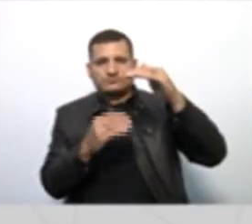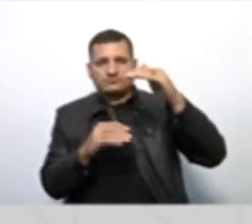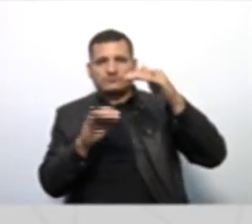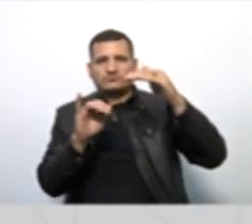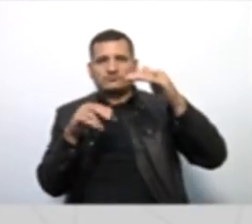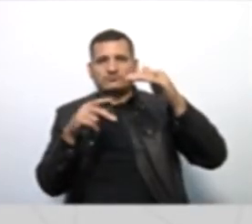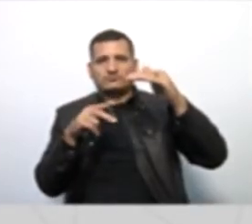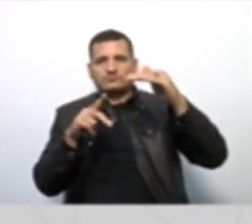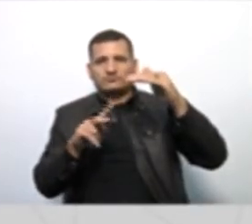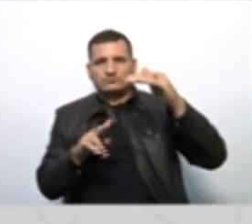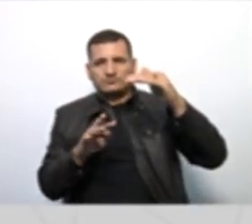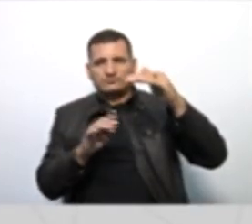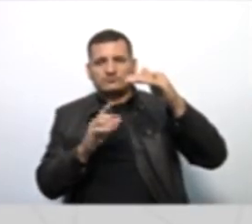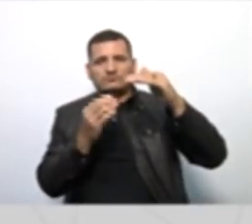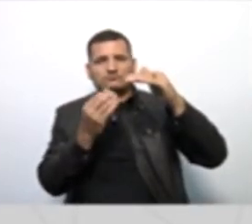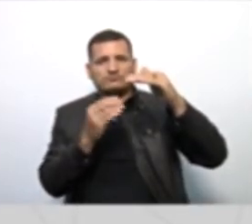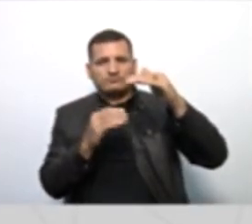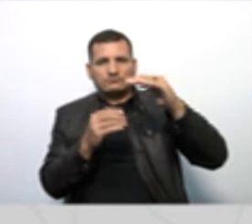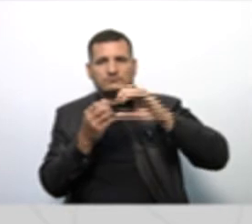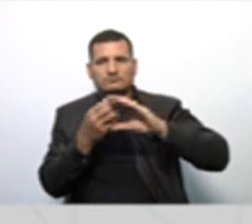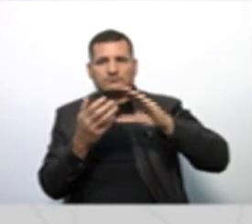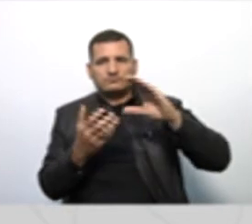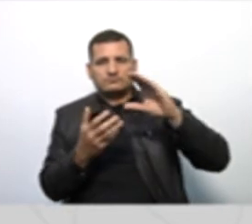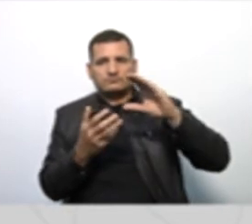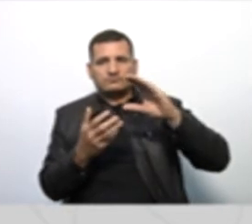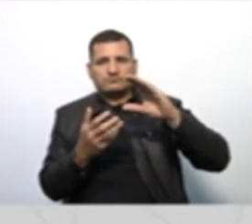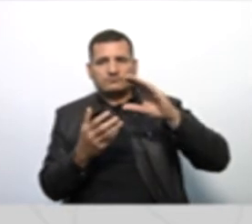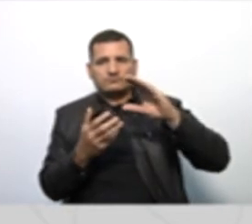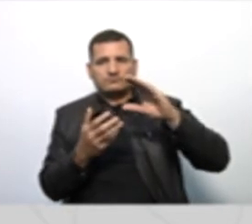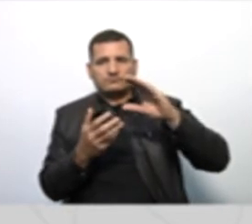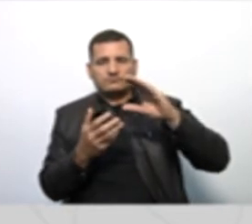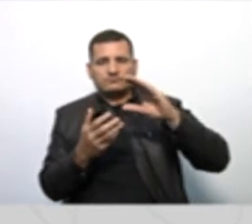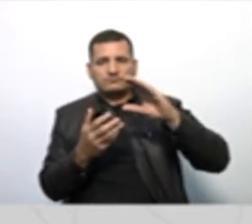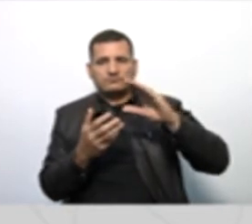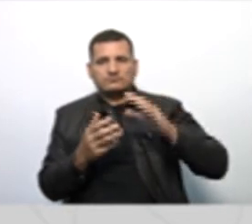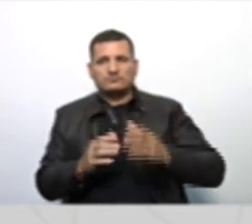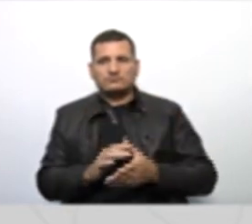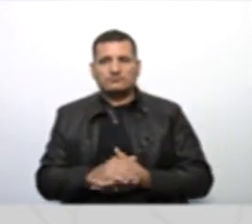seus valores, ok? E cada um do mundo também tem a mesma coisa, tá bom?